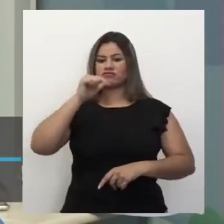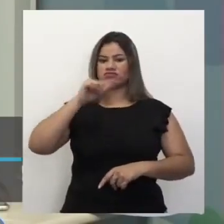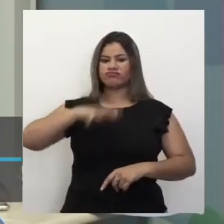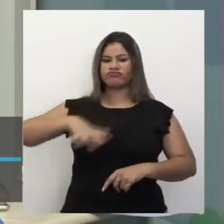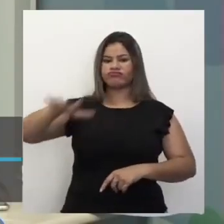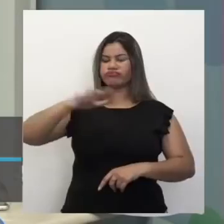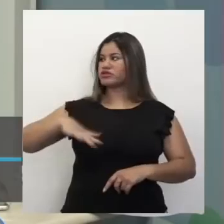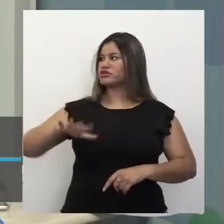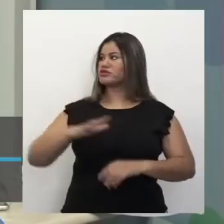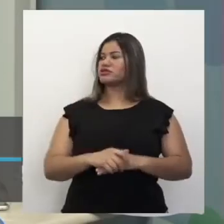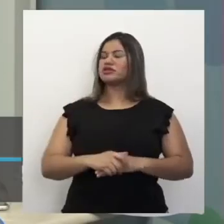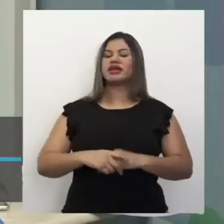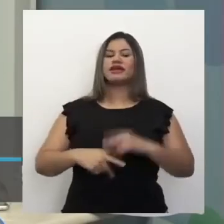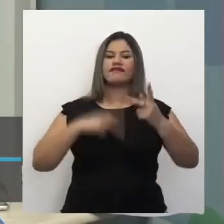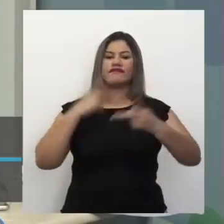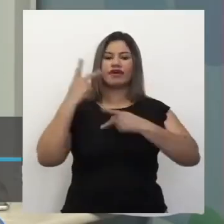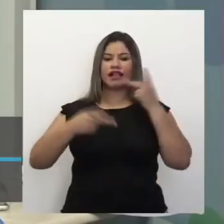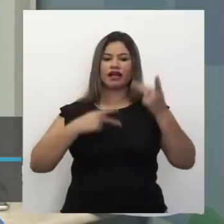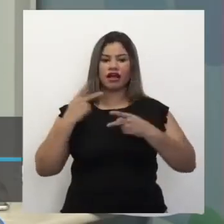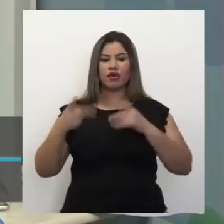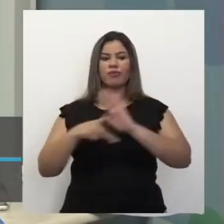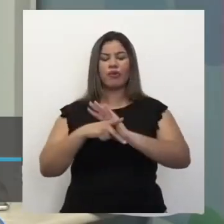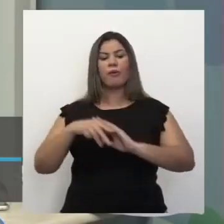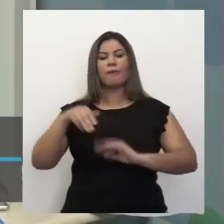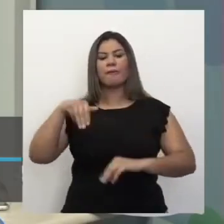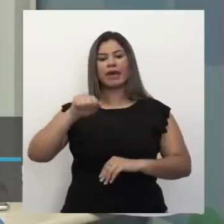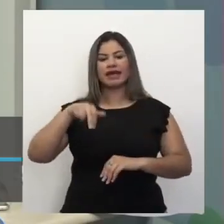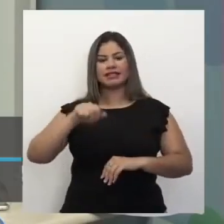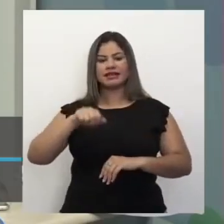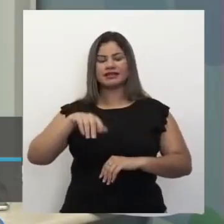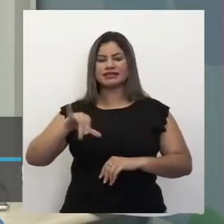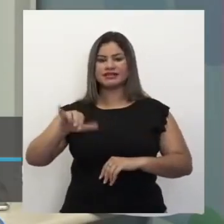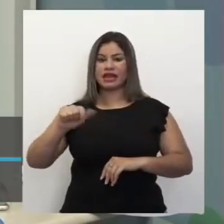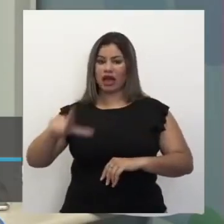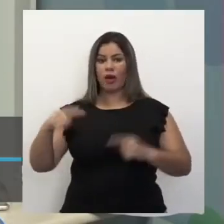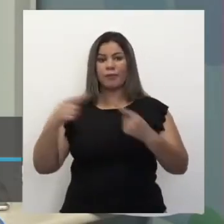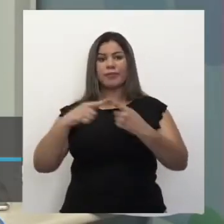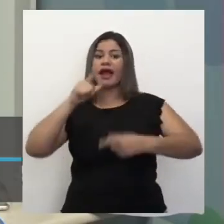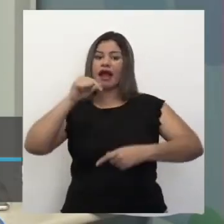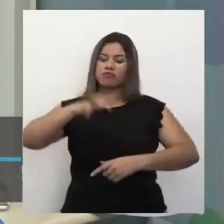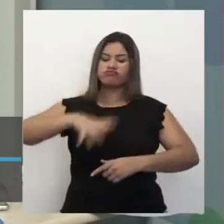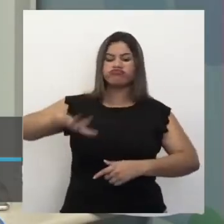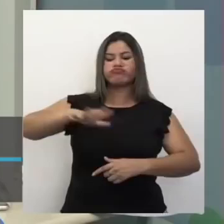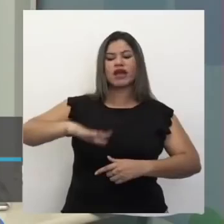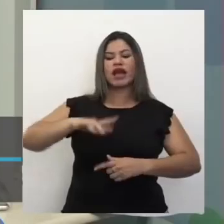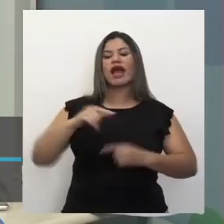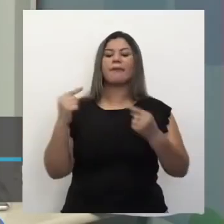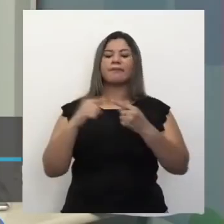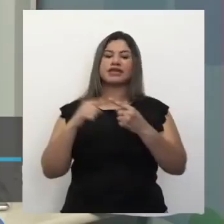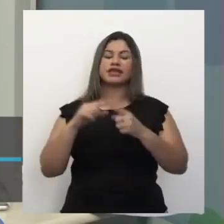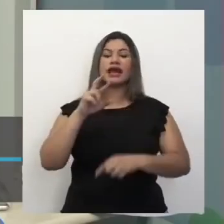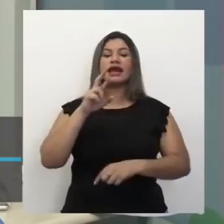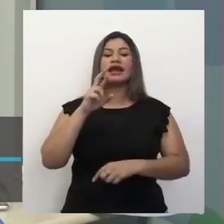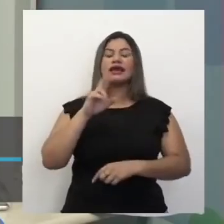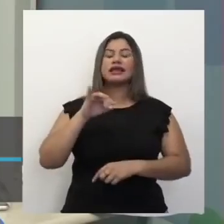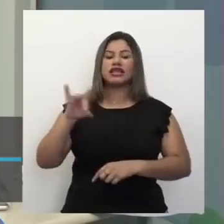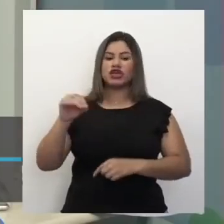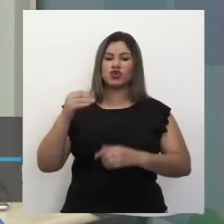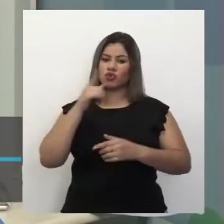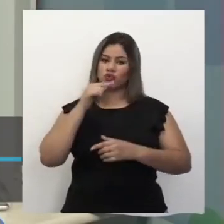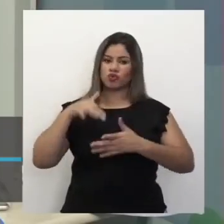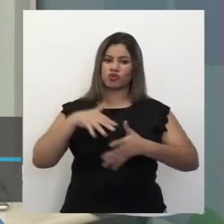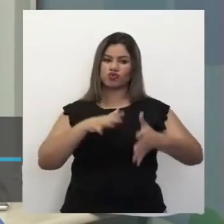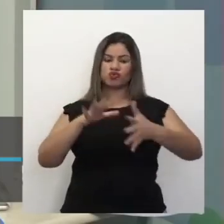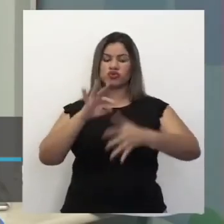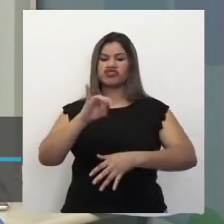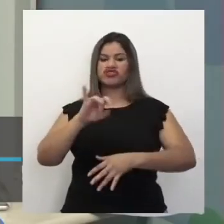em mananciais, o professor William também colocou aqui, ó, Rio Tietê, no interior, e aquífero Guarani.